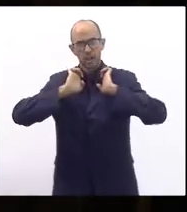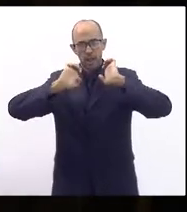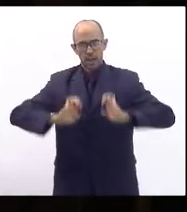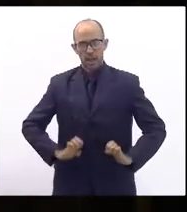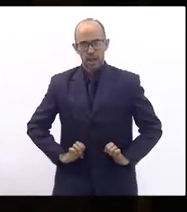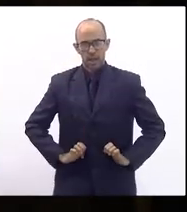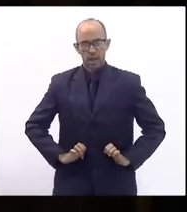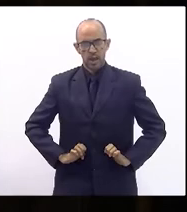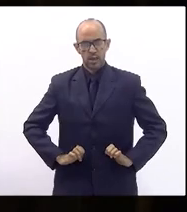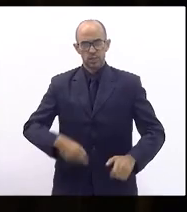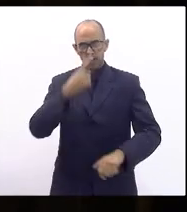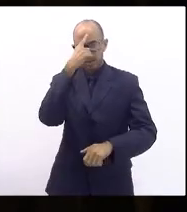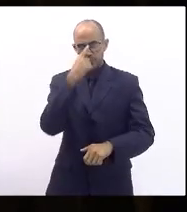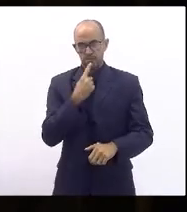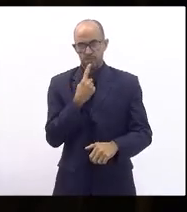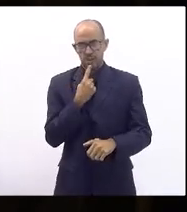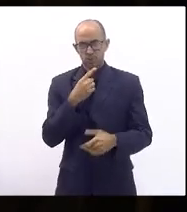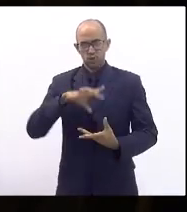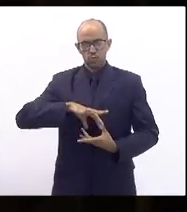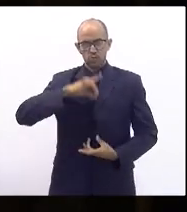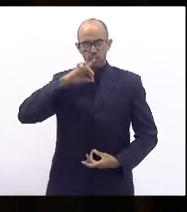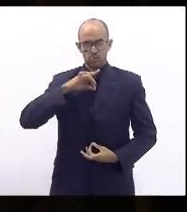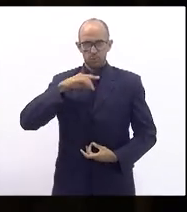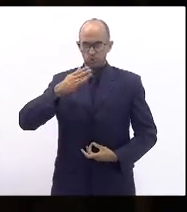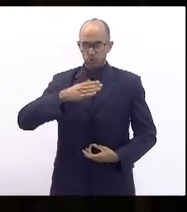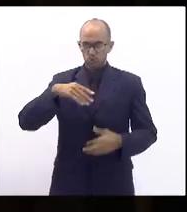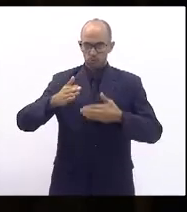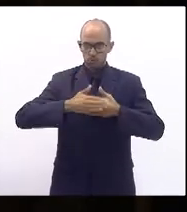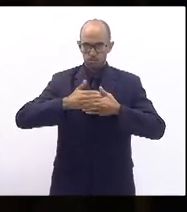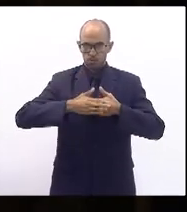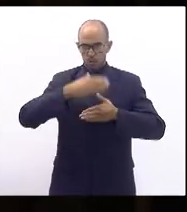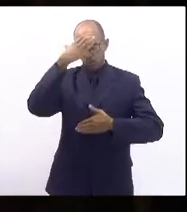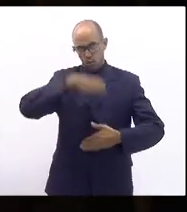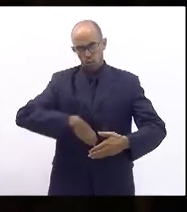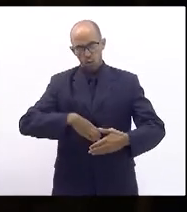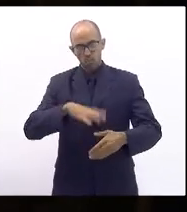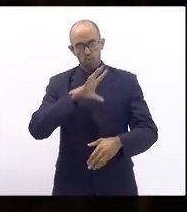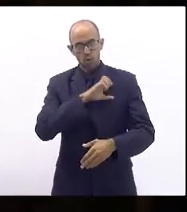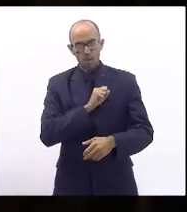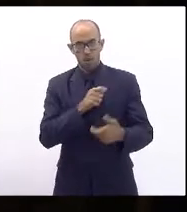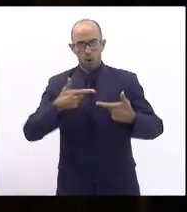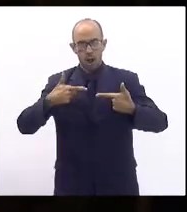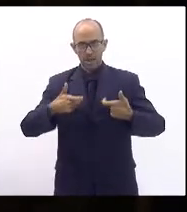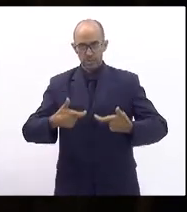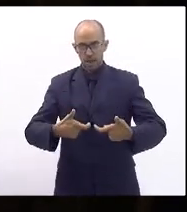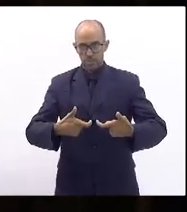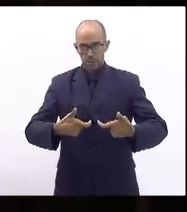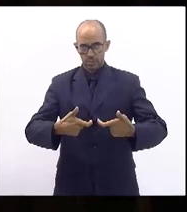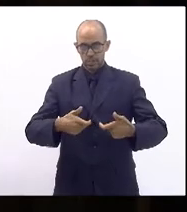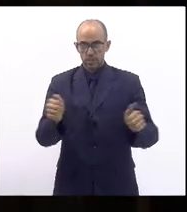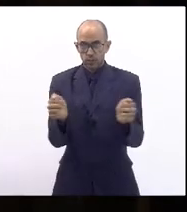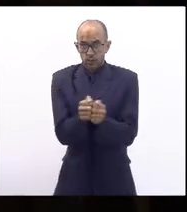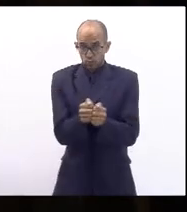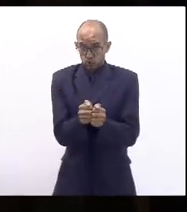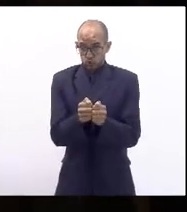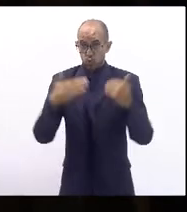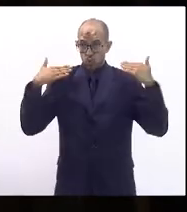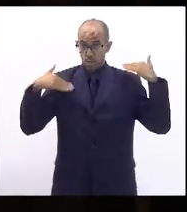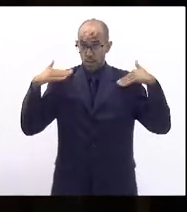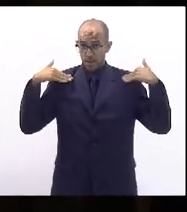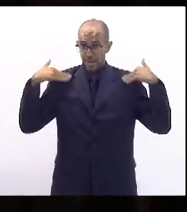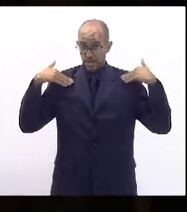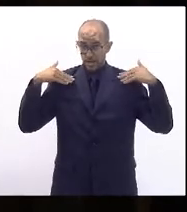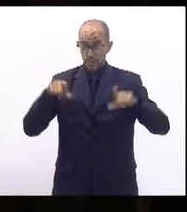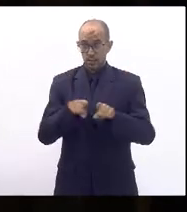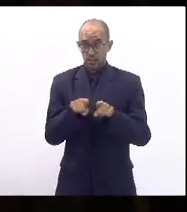caráter o espírito de corpo e o amor à profissão das Armas estivemos presente ao lado da Marinha do Brasil e da Força Aérea